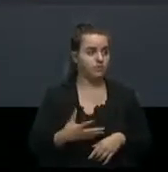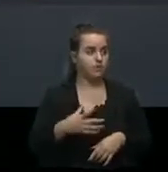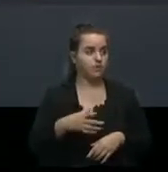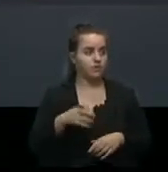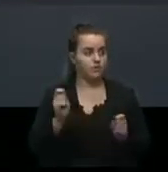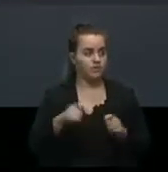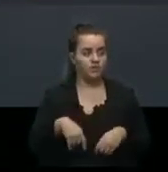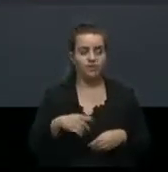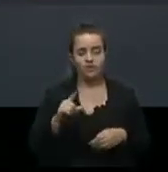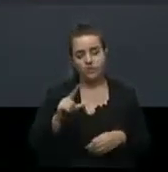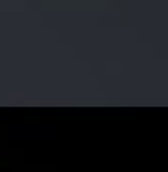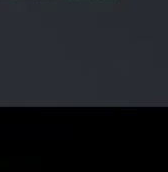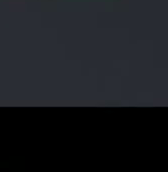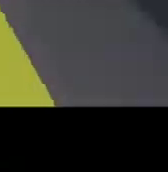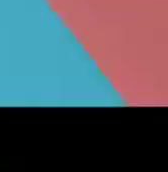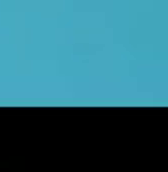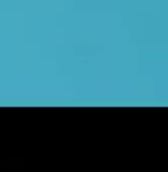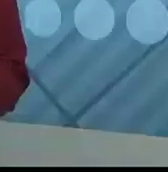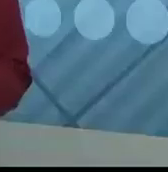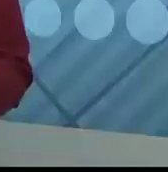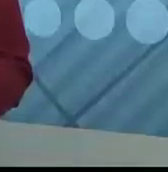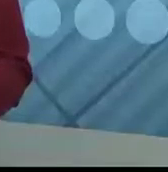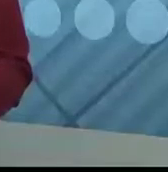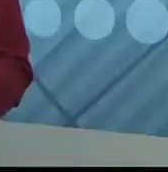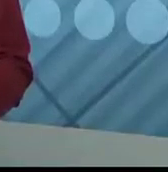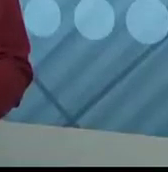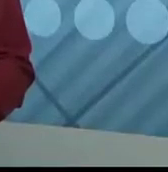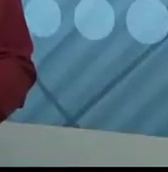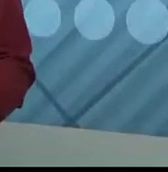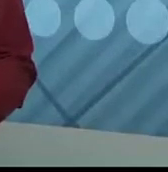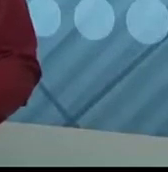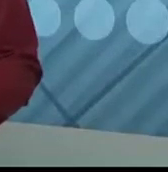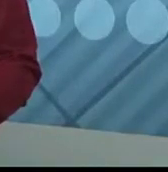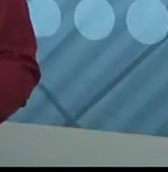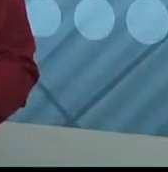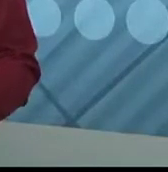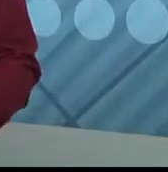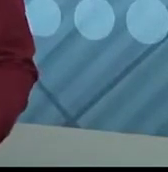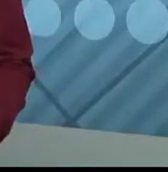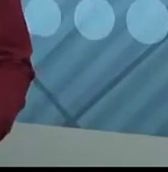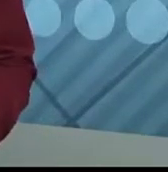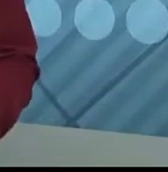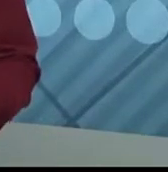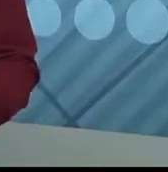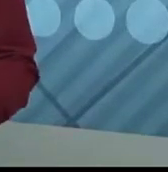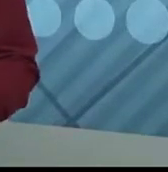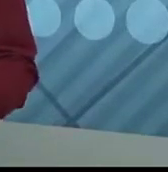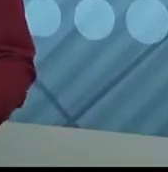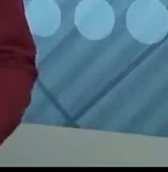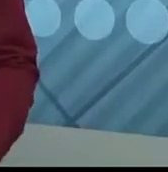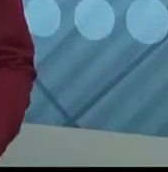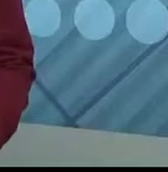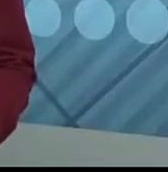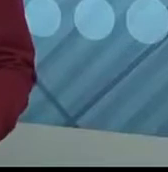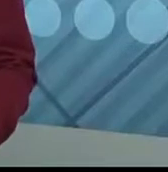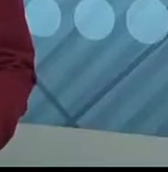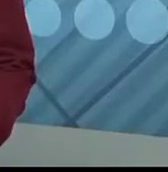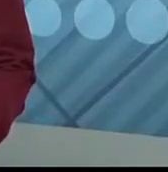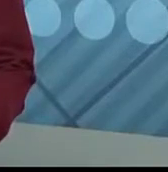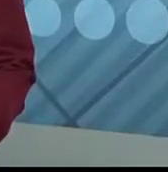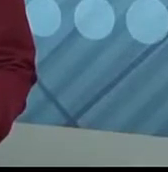baixíssima. Bons estudos! Você pode perceber os conceitos que serão tratados ao longo da aula, os conhecimentos que